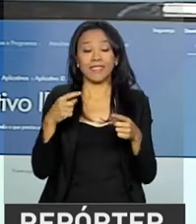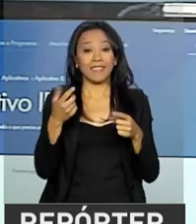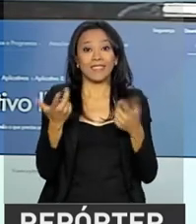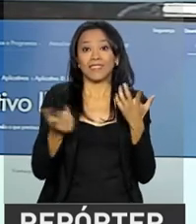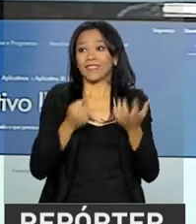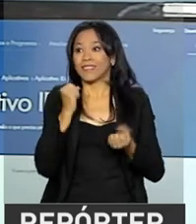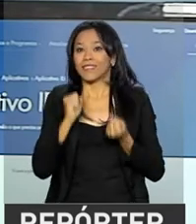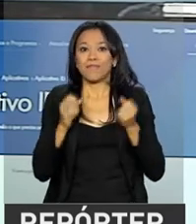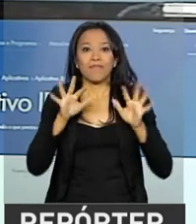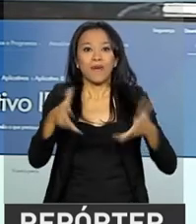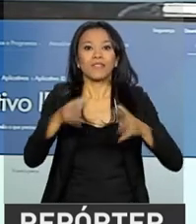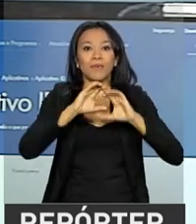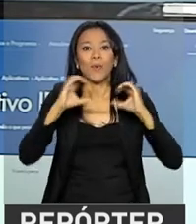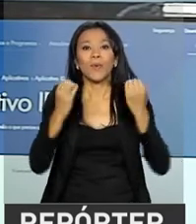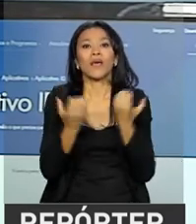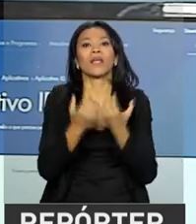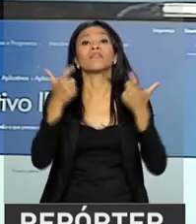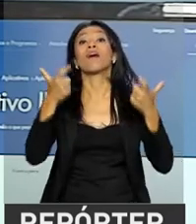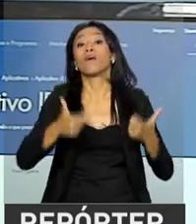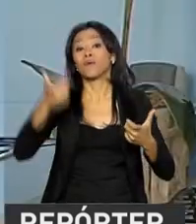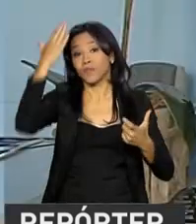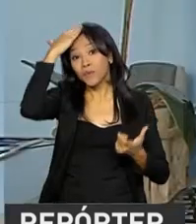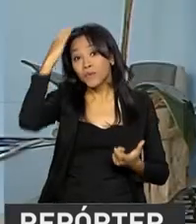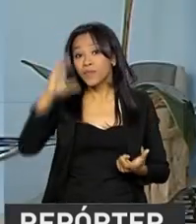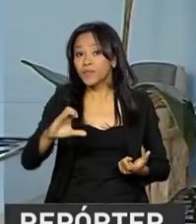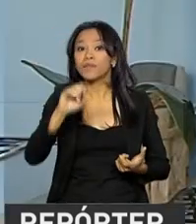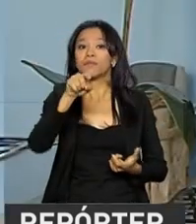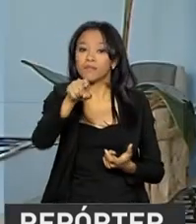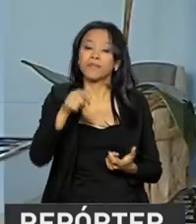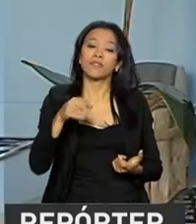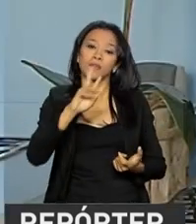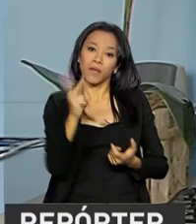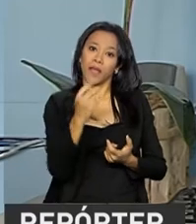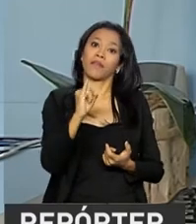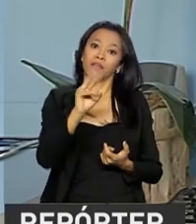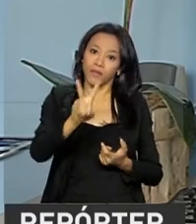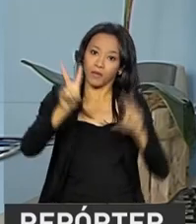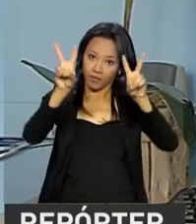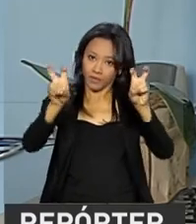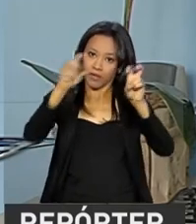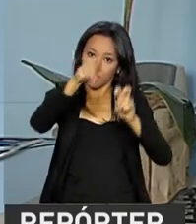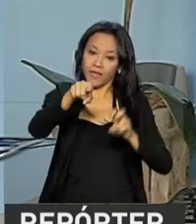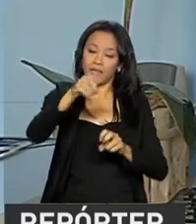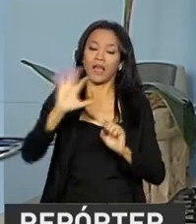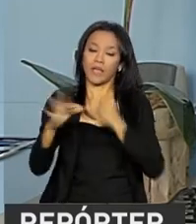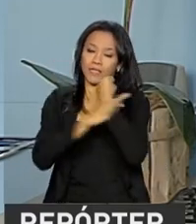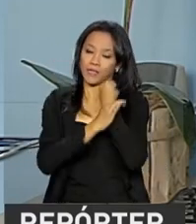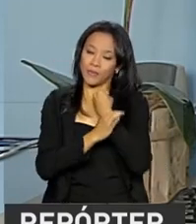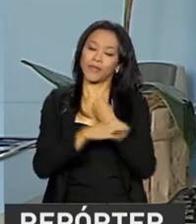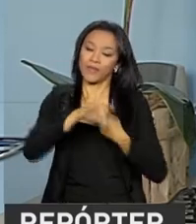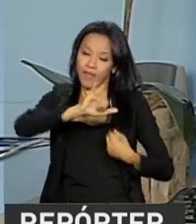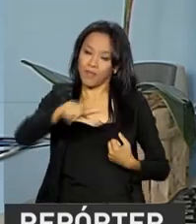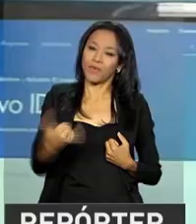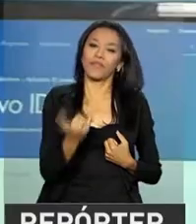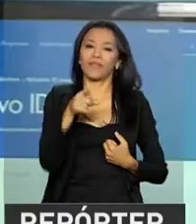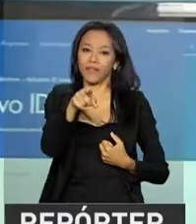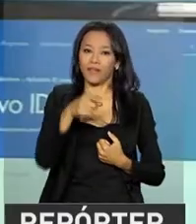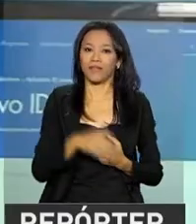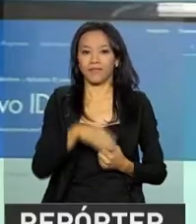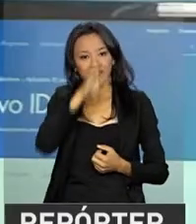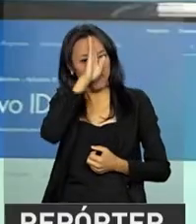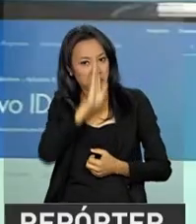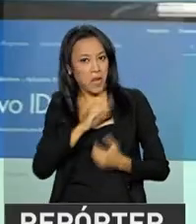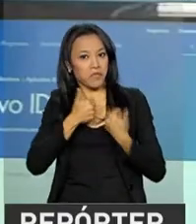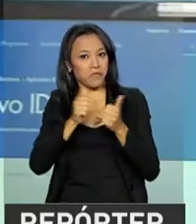participar do Congresso sobre HIV em Curitiba e garante que a Identidade Jovem será muito bem aproveitada. A